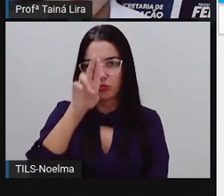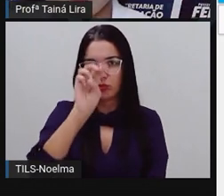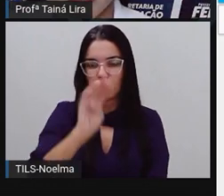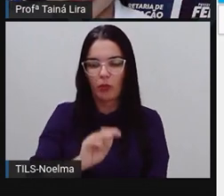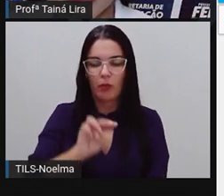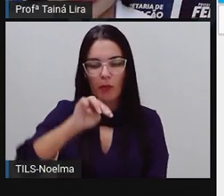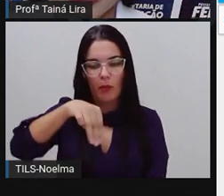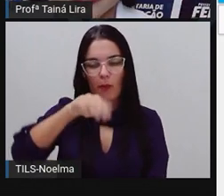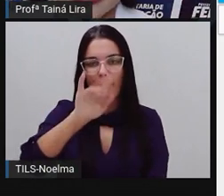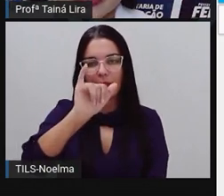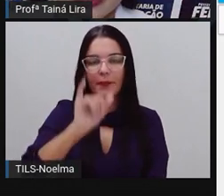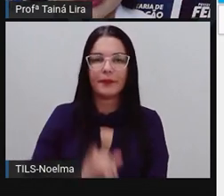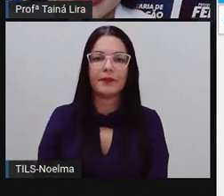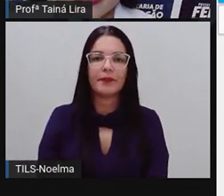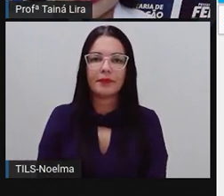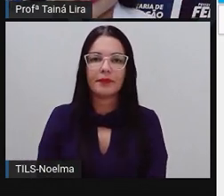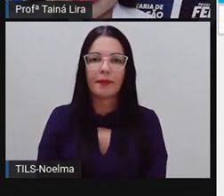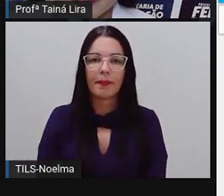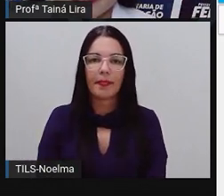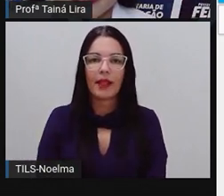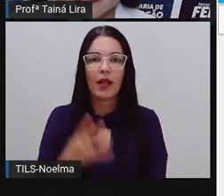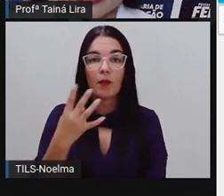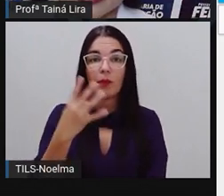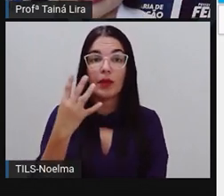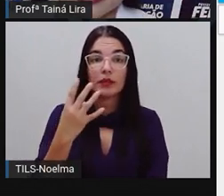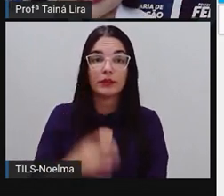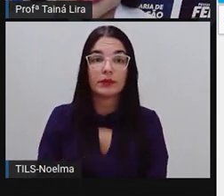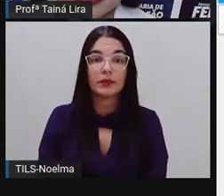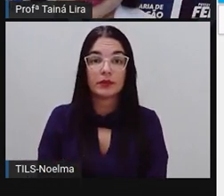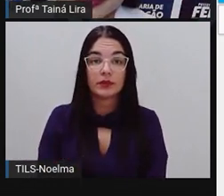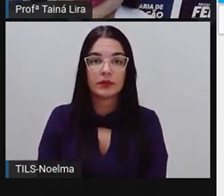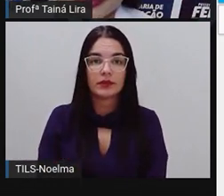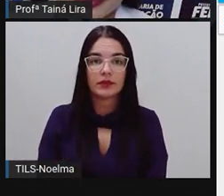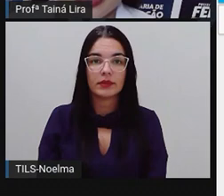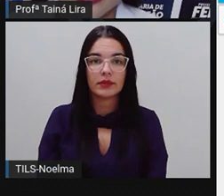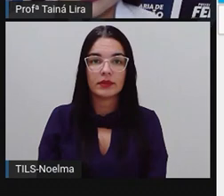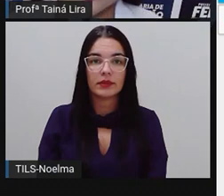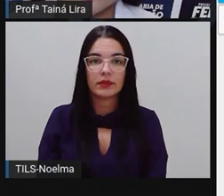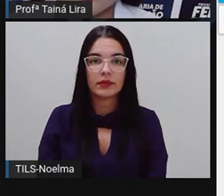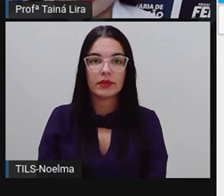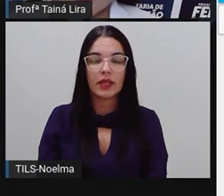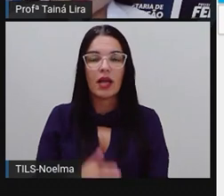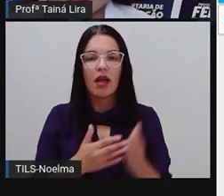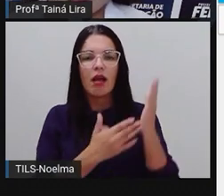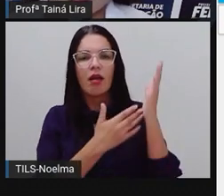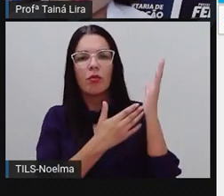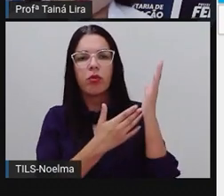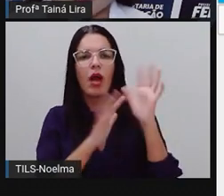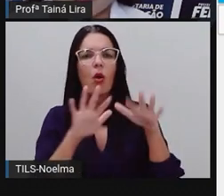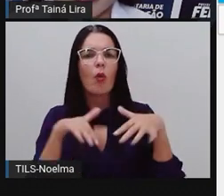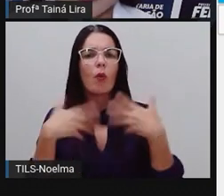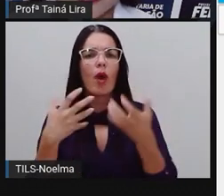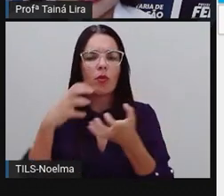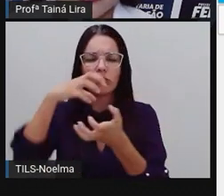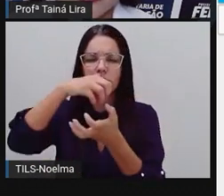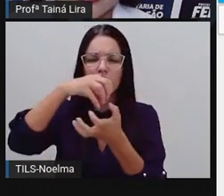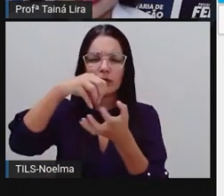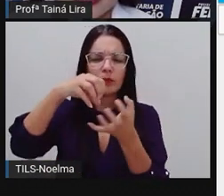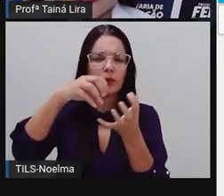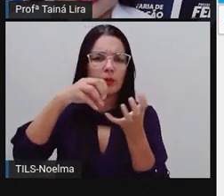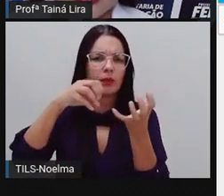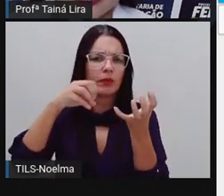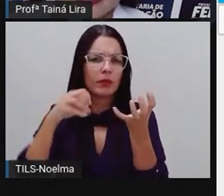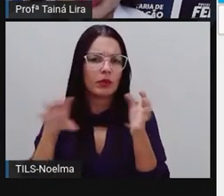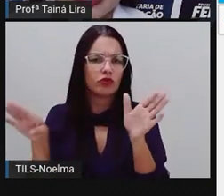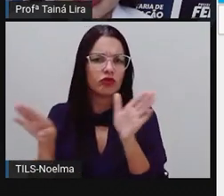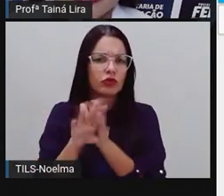Palmares certo o número quatro é de qual continente vi uma maioria dos